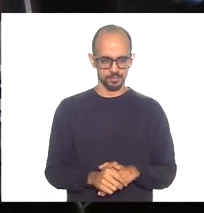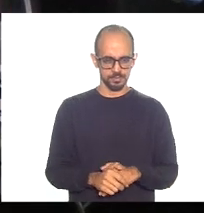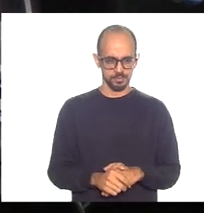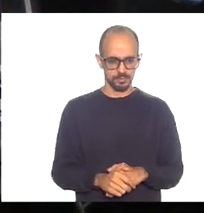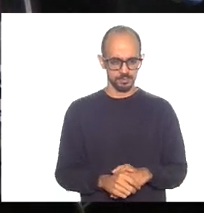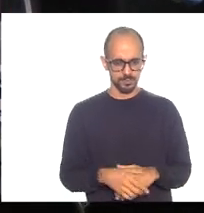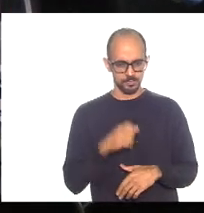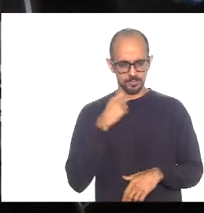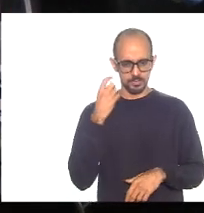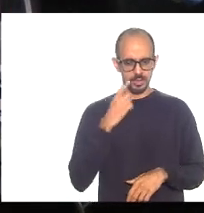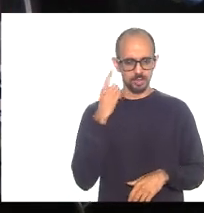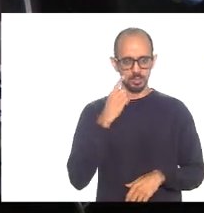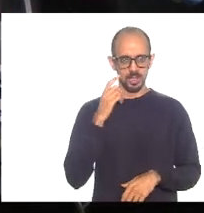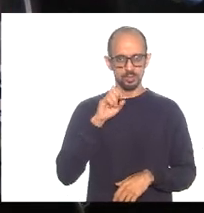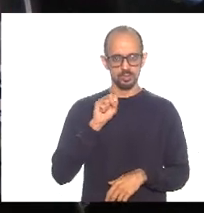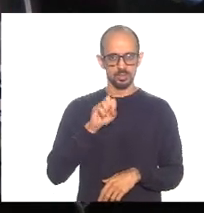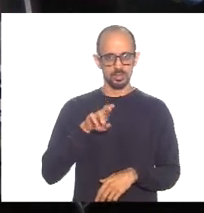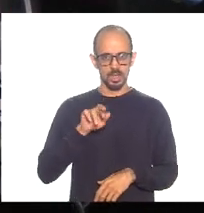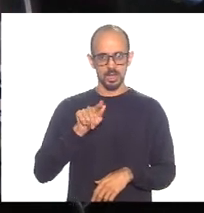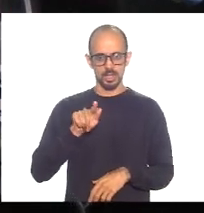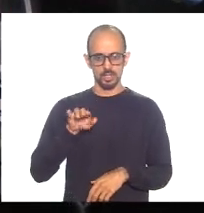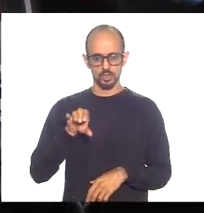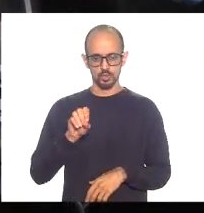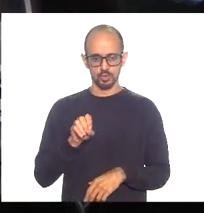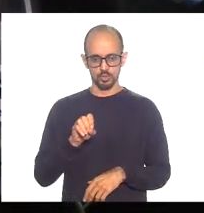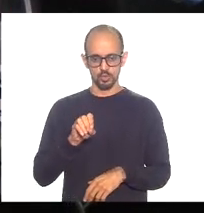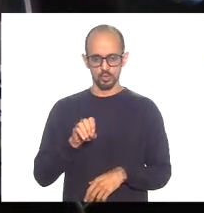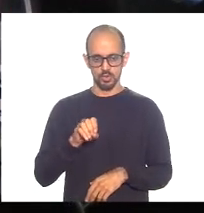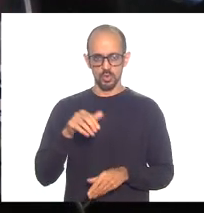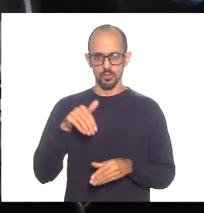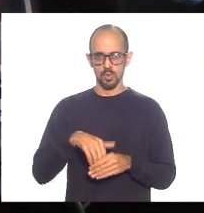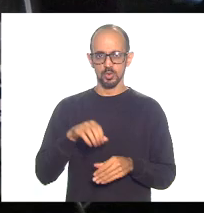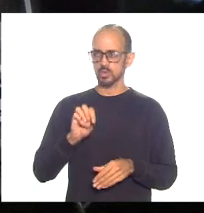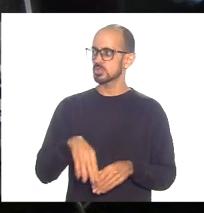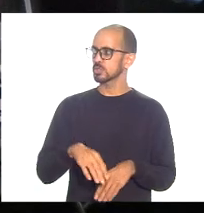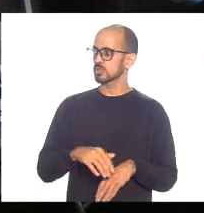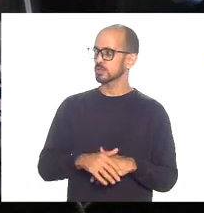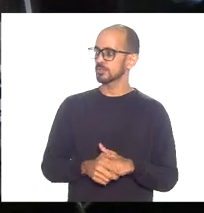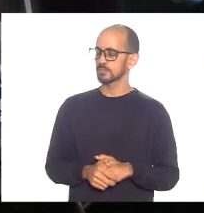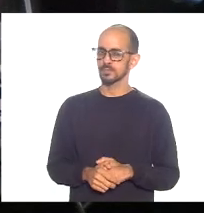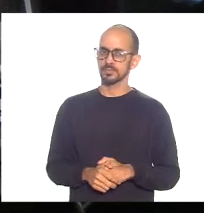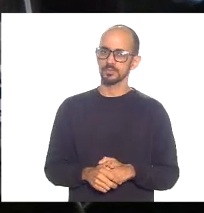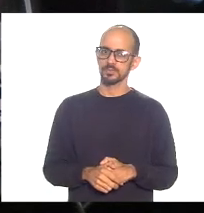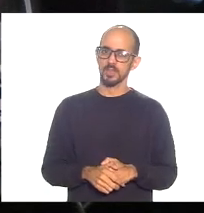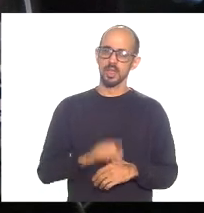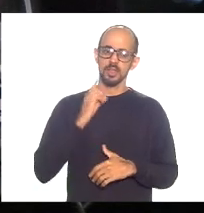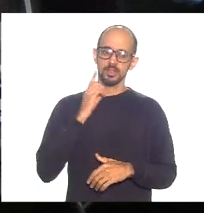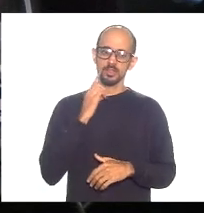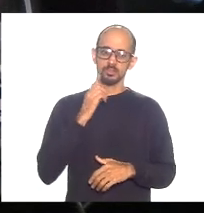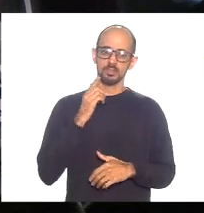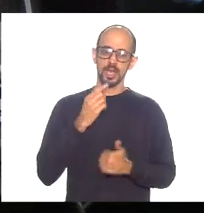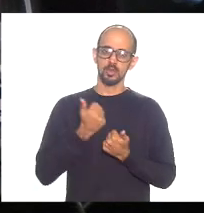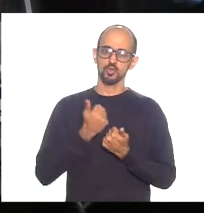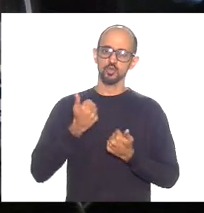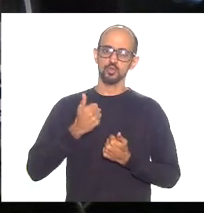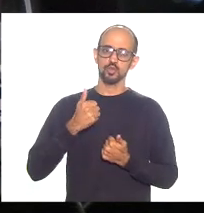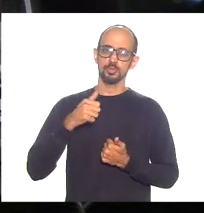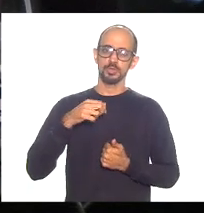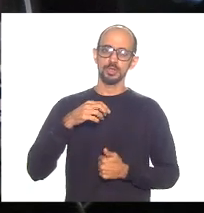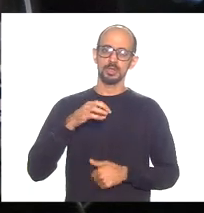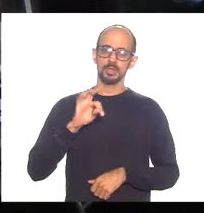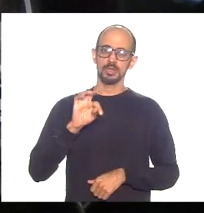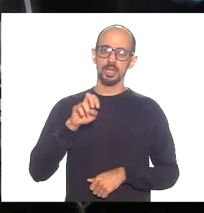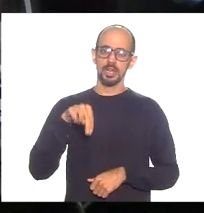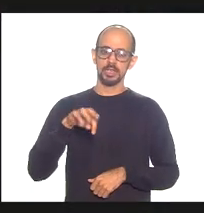Sérgio Fernandes. Votou favorável no grupo. Deputado Subtenente Bernardo.